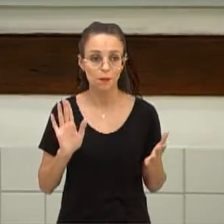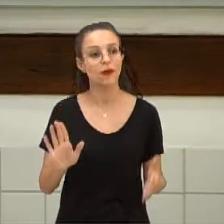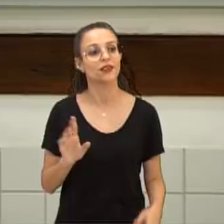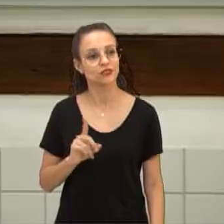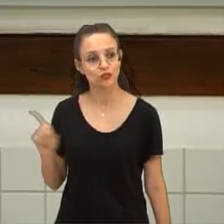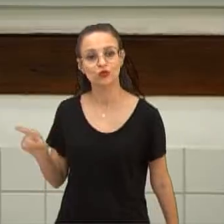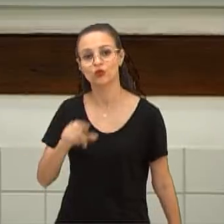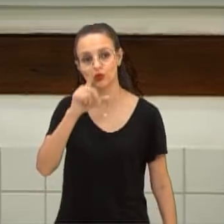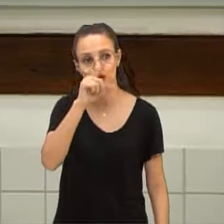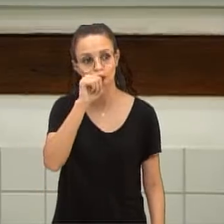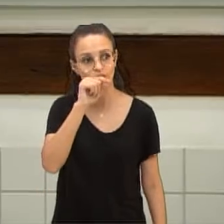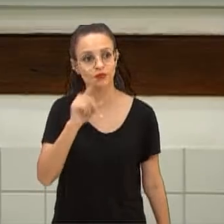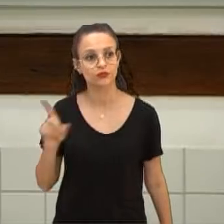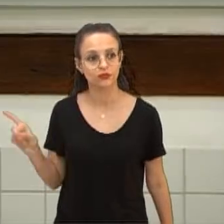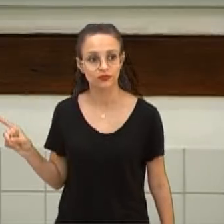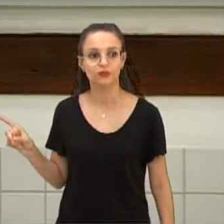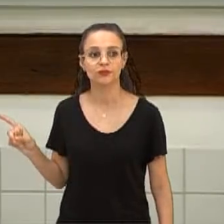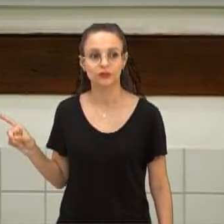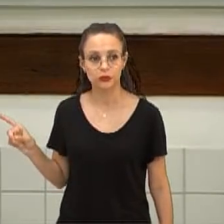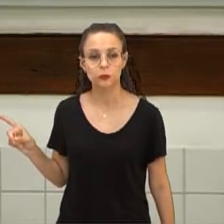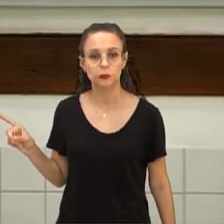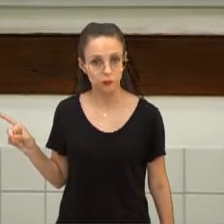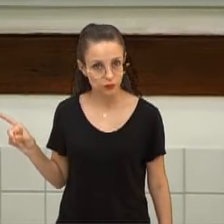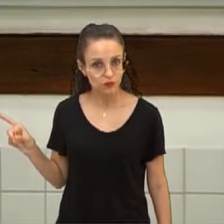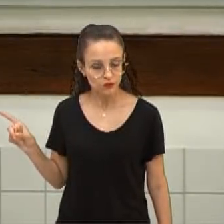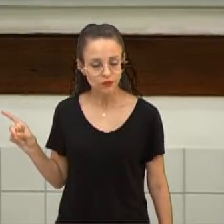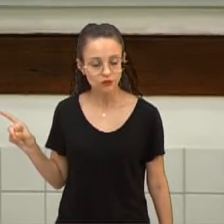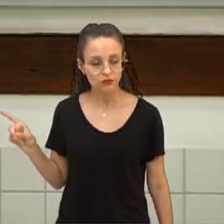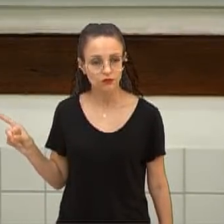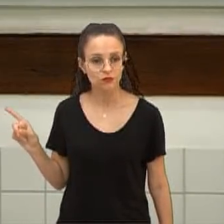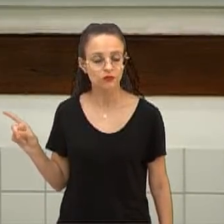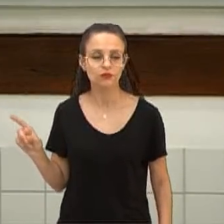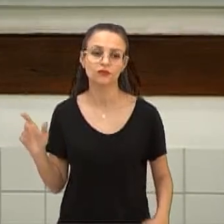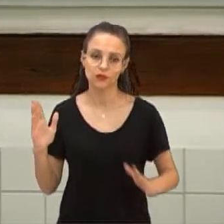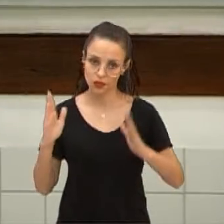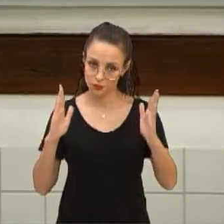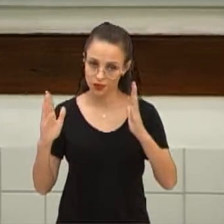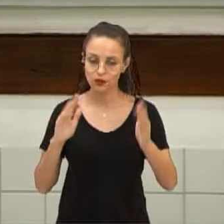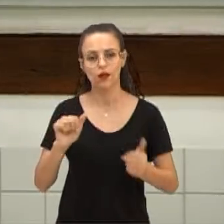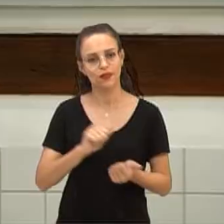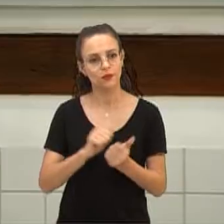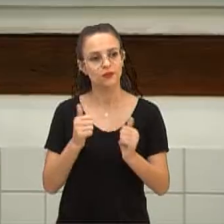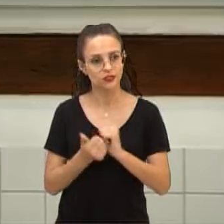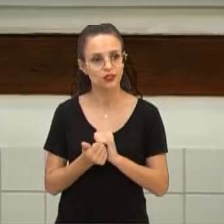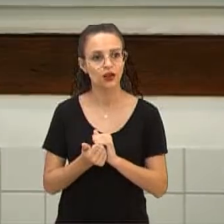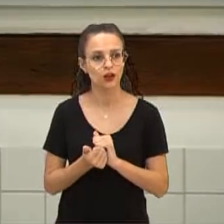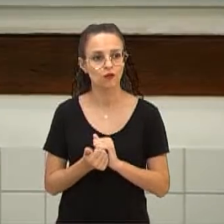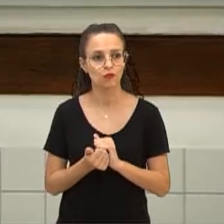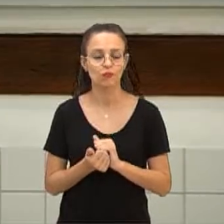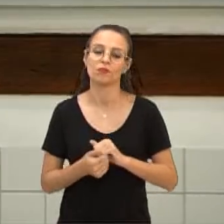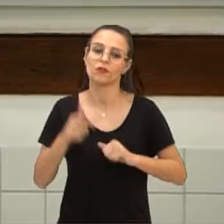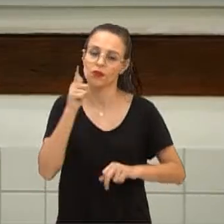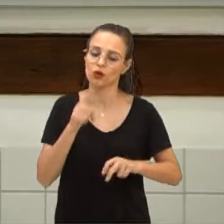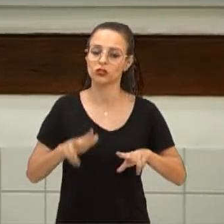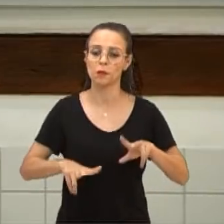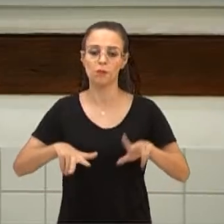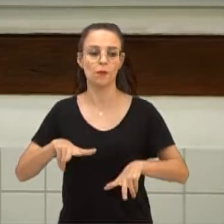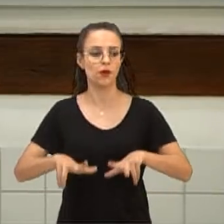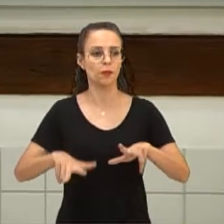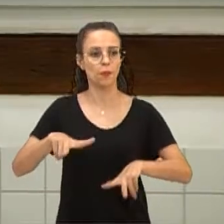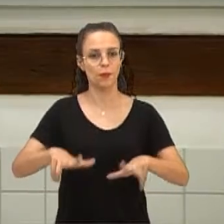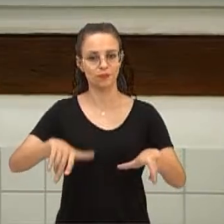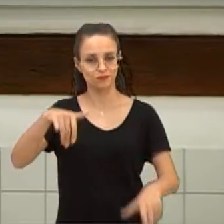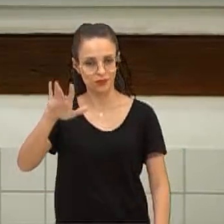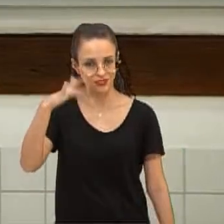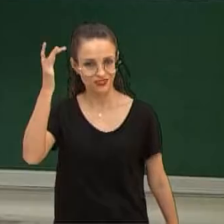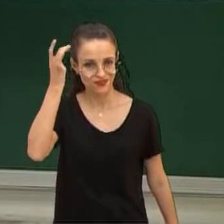Agora, os gansos, lá nesse período de adaptação, para se locomoverem com mais